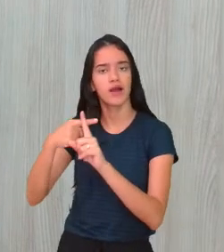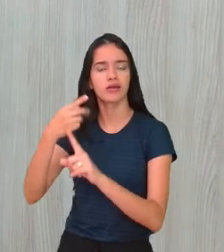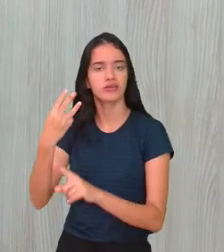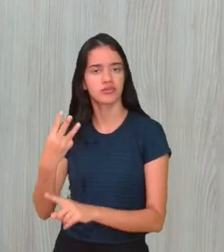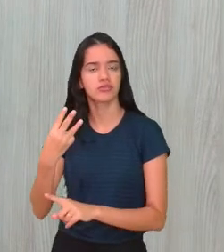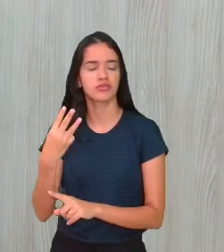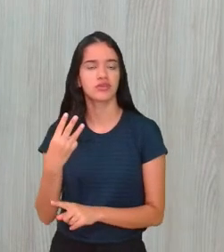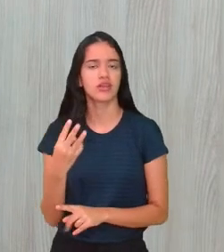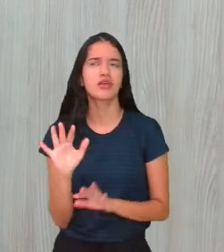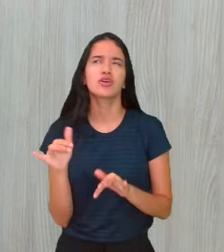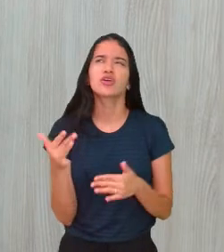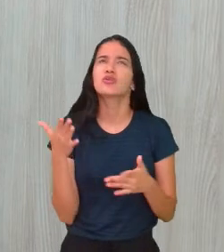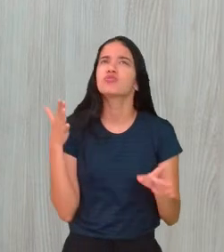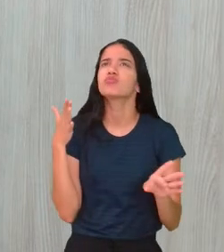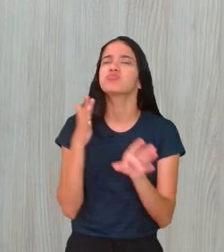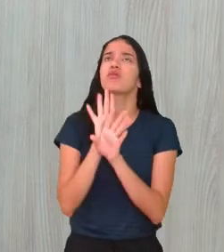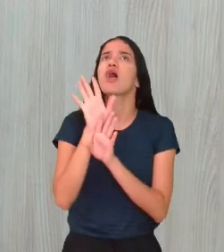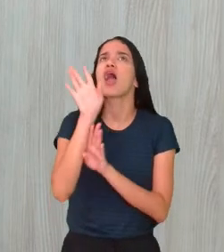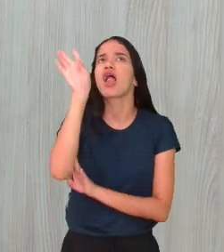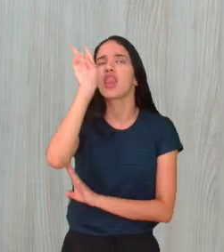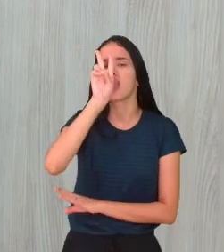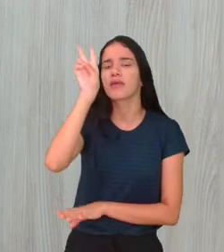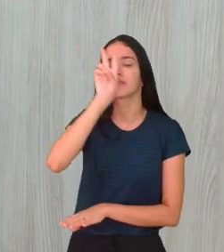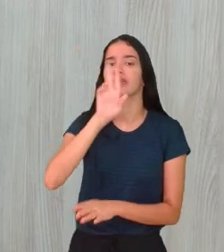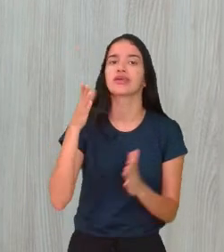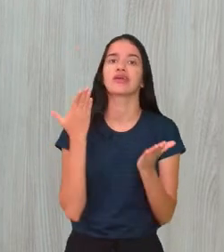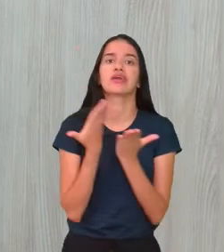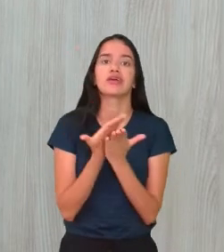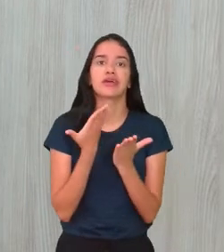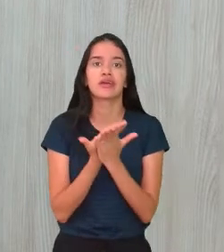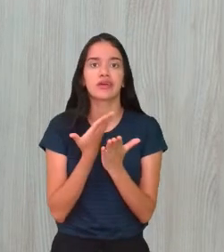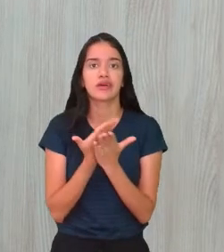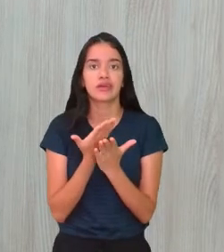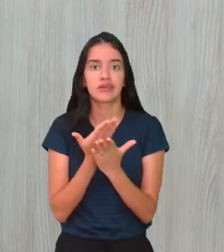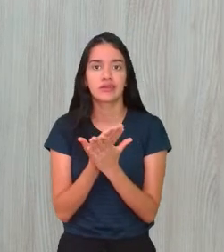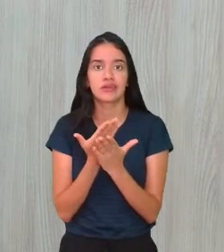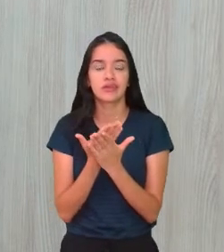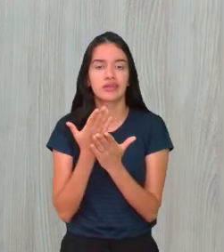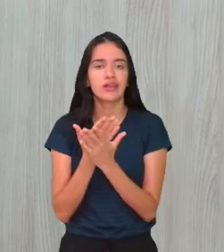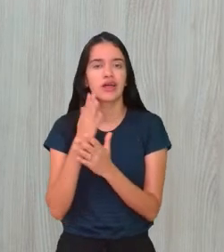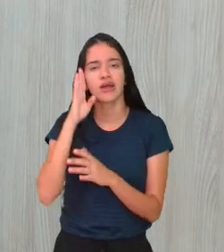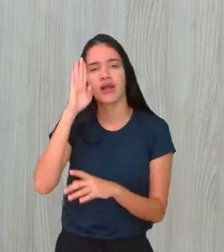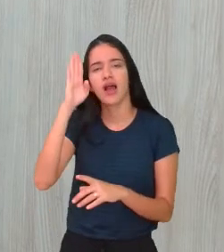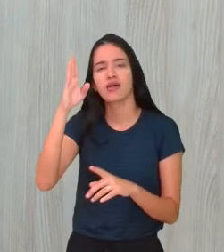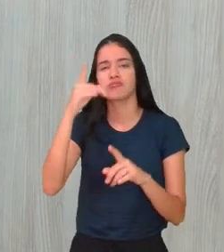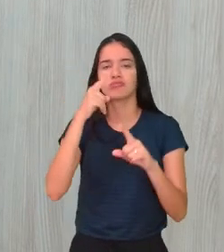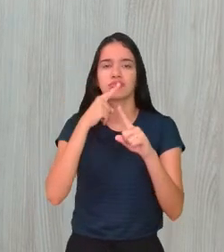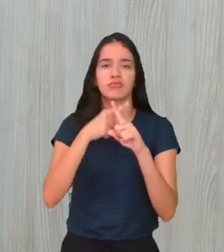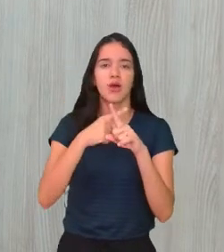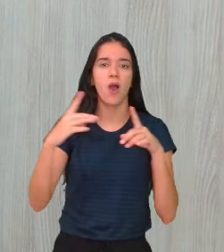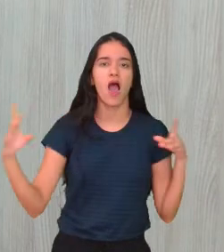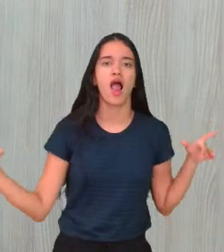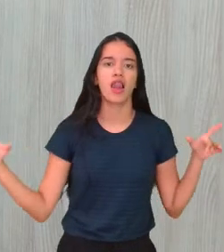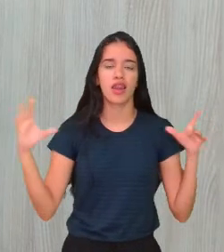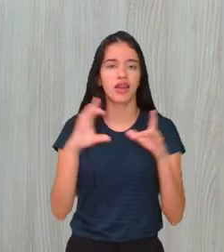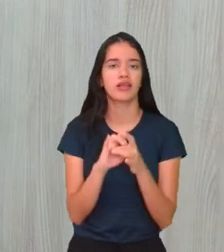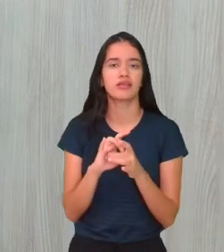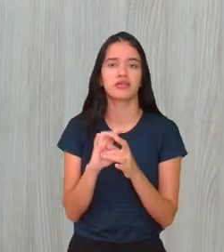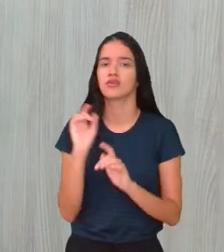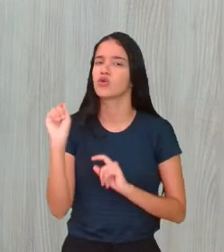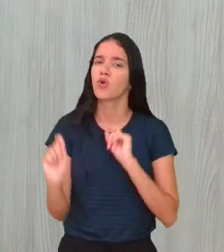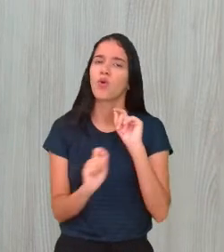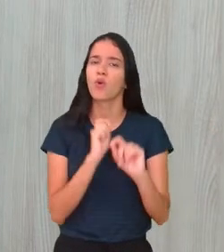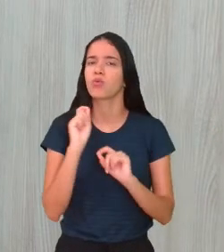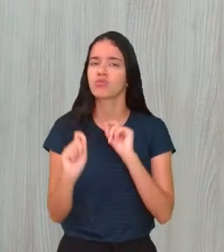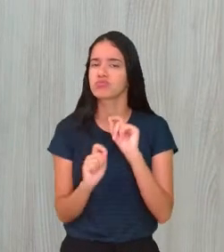repente, eu me lembrei que a aula de princípio multiplicativo. Olha as ligações. O que é que